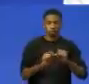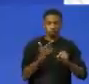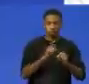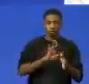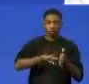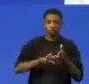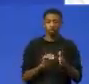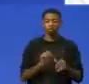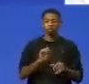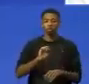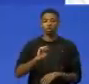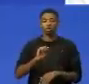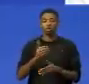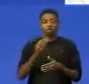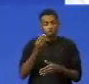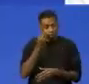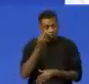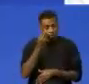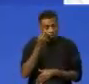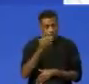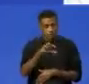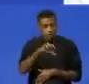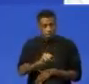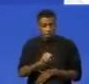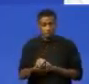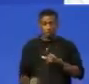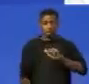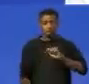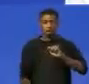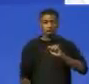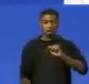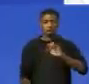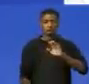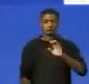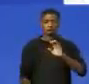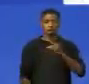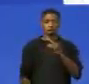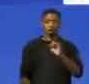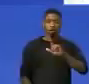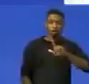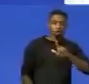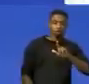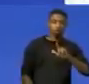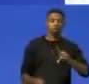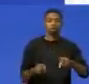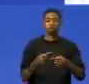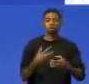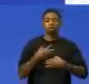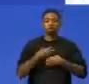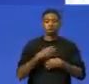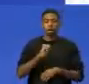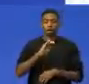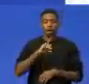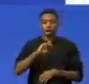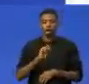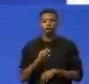do lapachol da serragem do IP com maior eficiência? Bom, devido ao caráter ácido do lapachol, dado